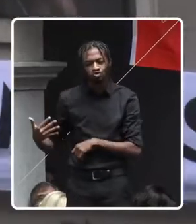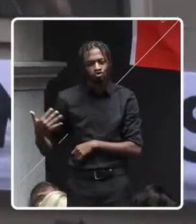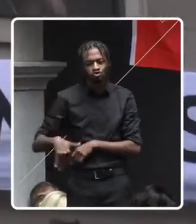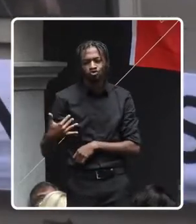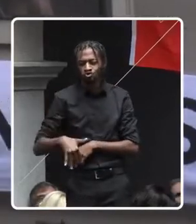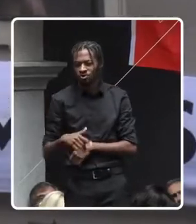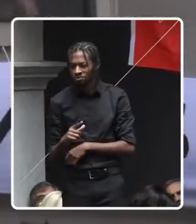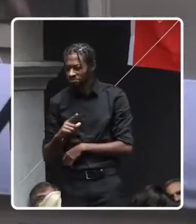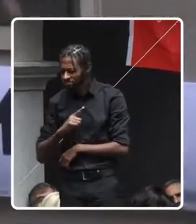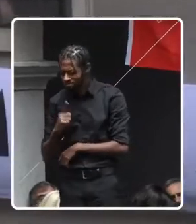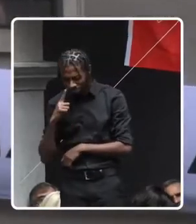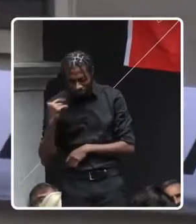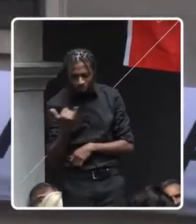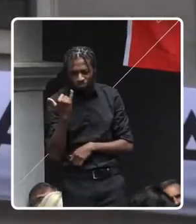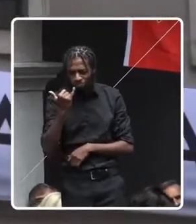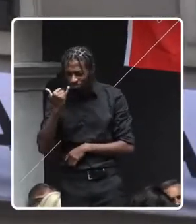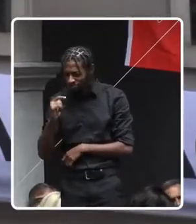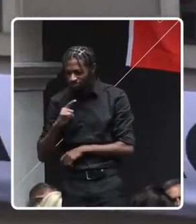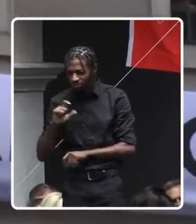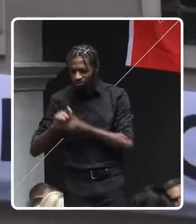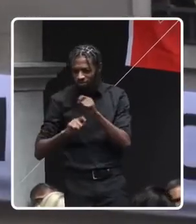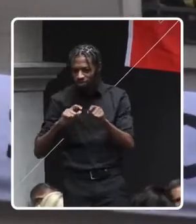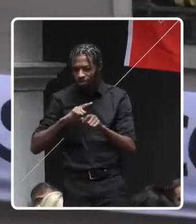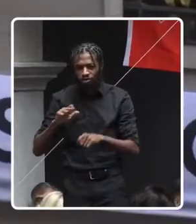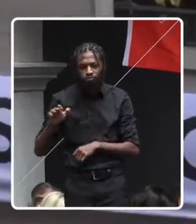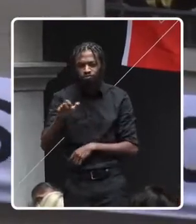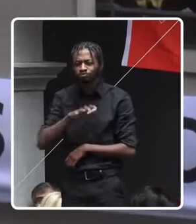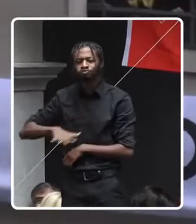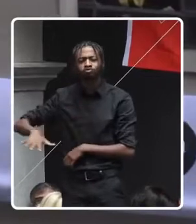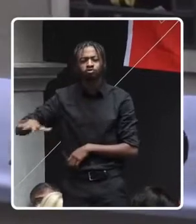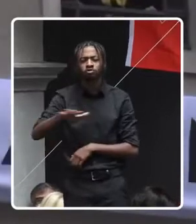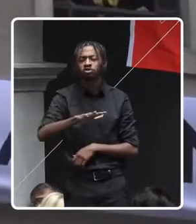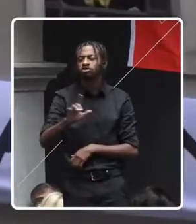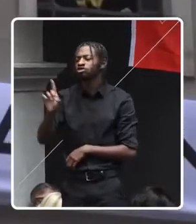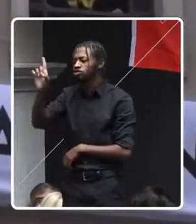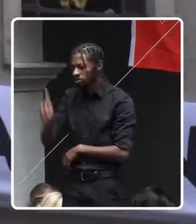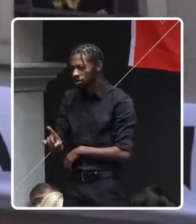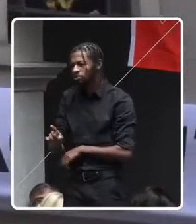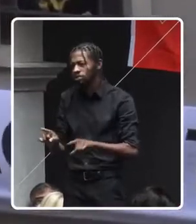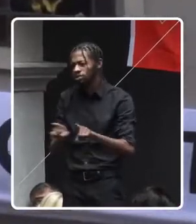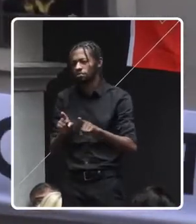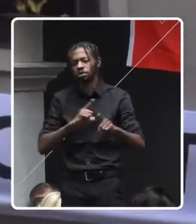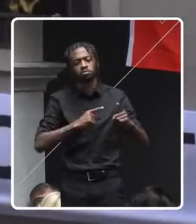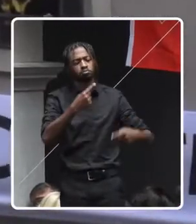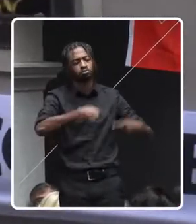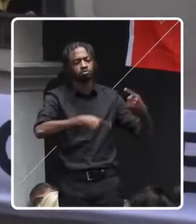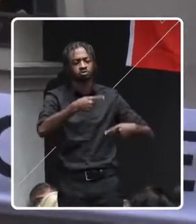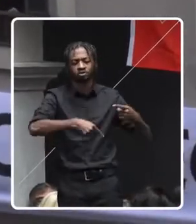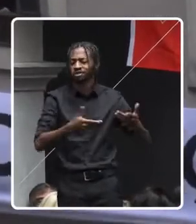absolutamente indispensável para o mundo do direito e também para o mundo da política.